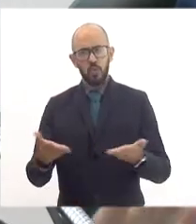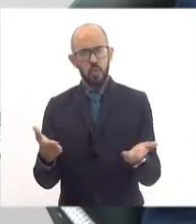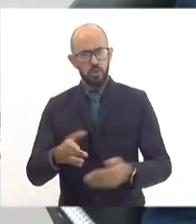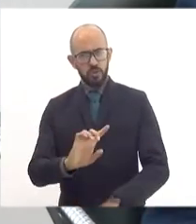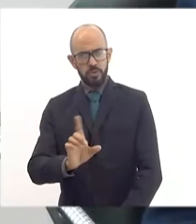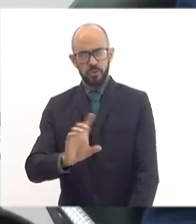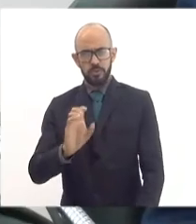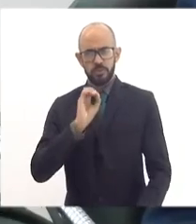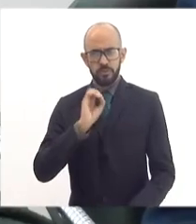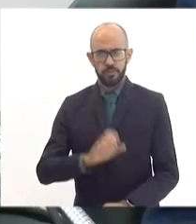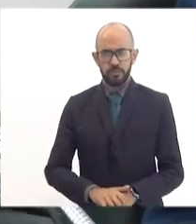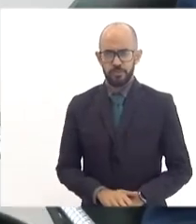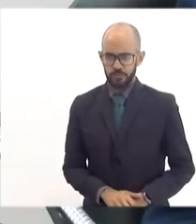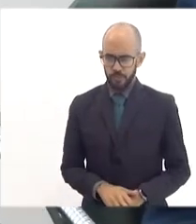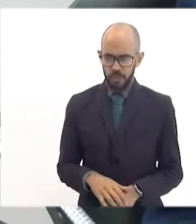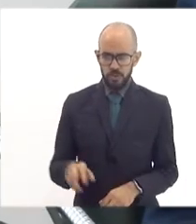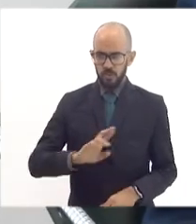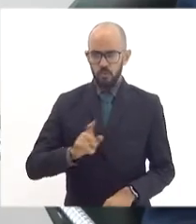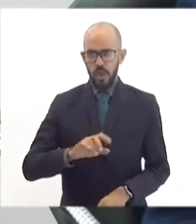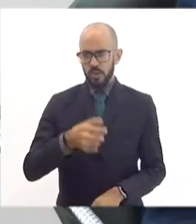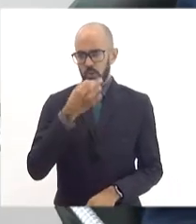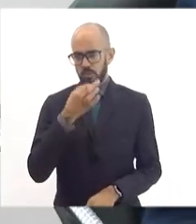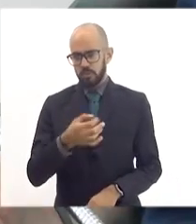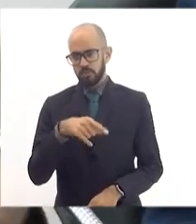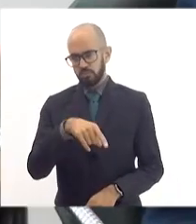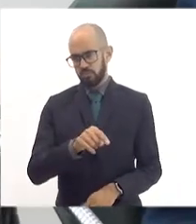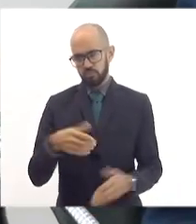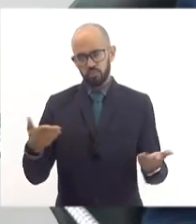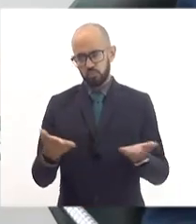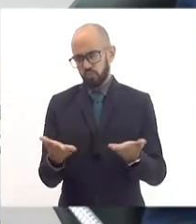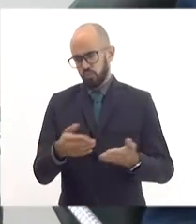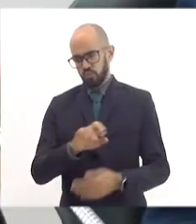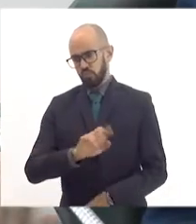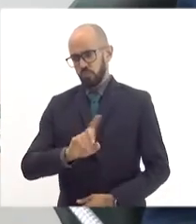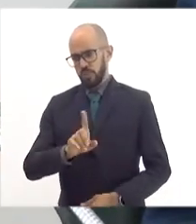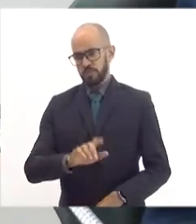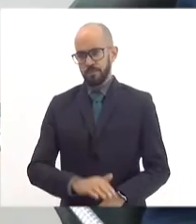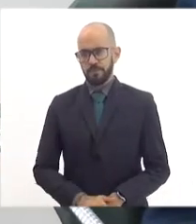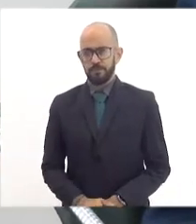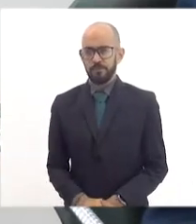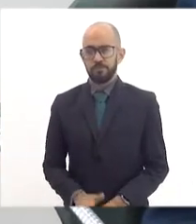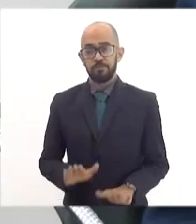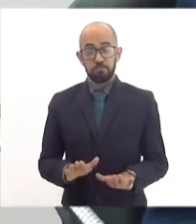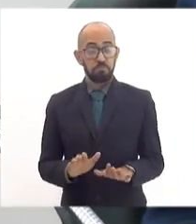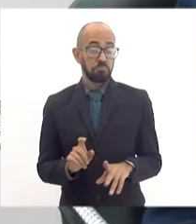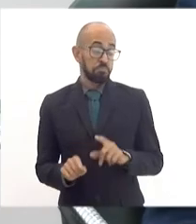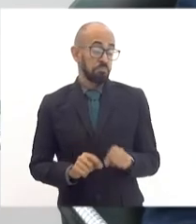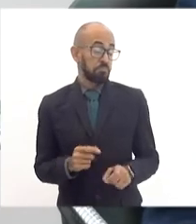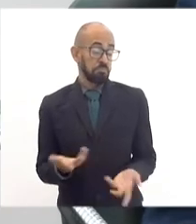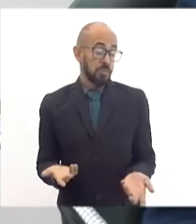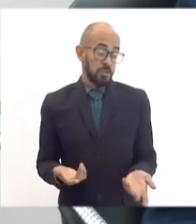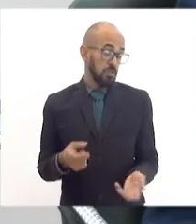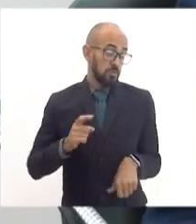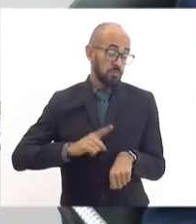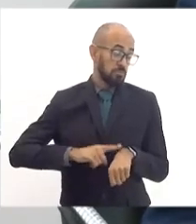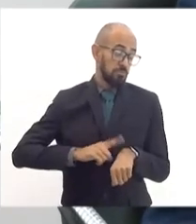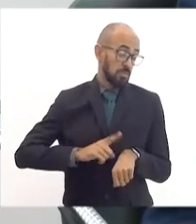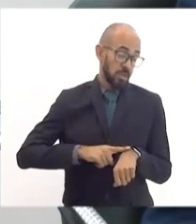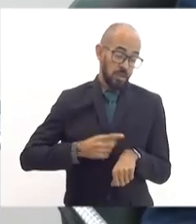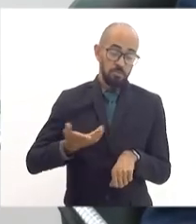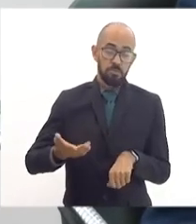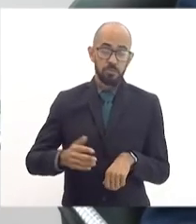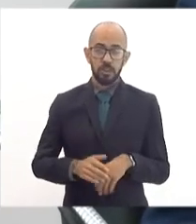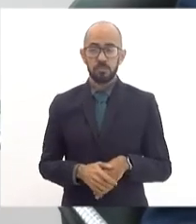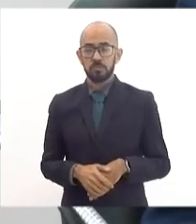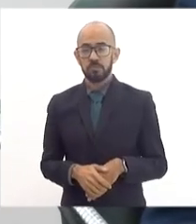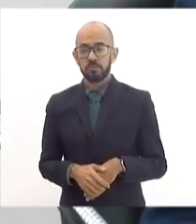que não é uma crítica só nos dias de hoje. Mas isso, o tempo,